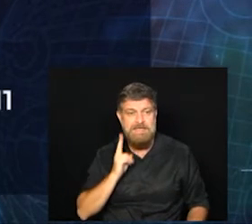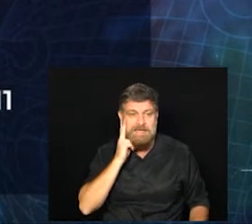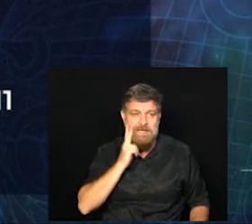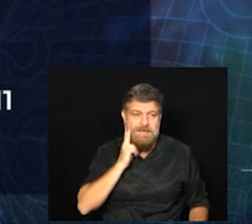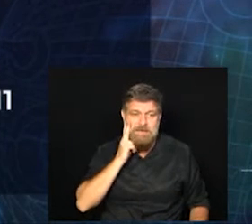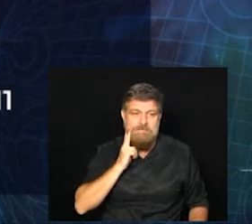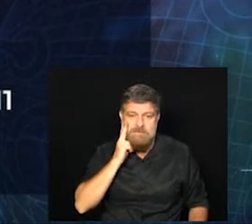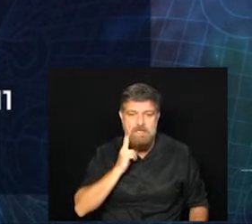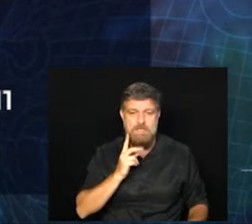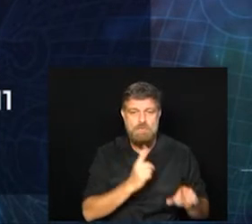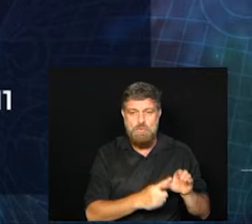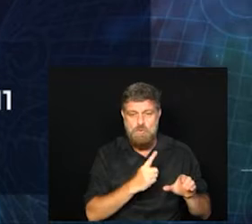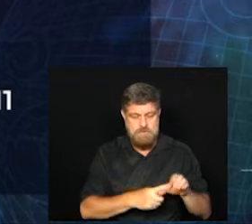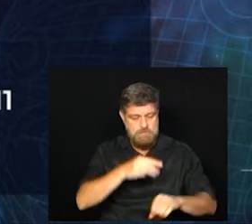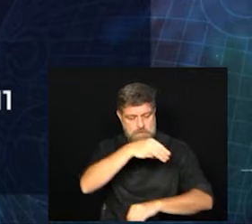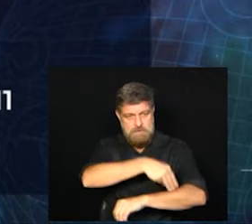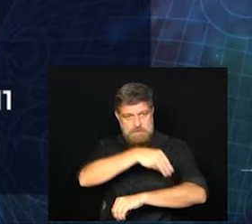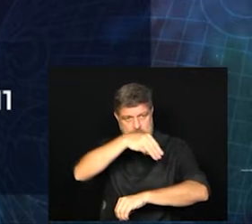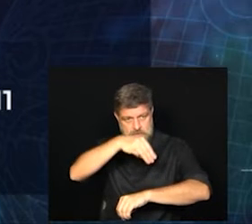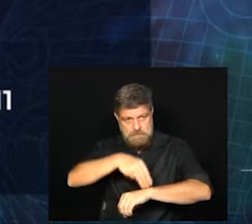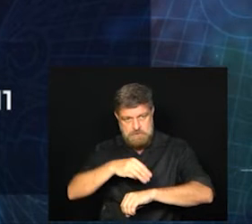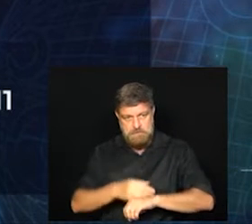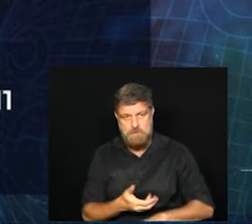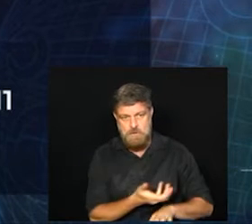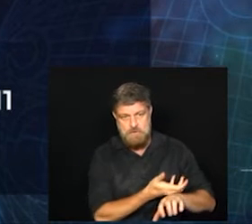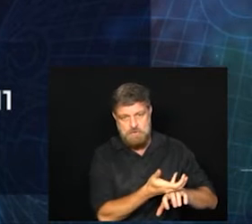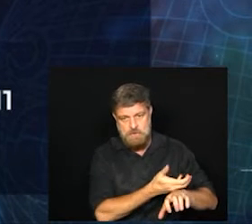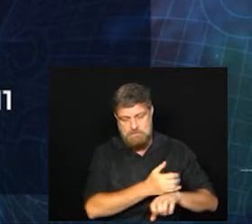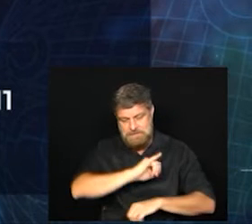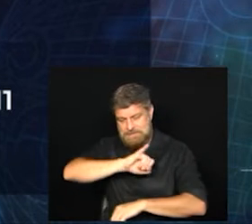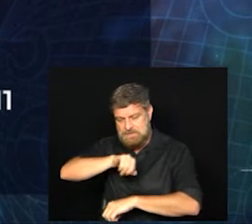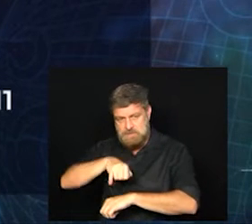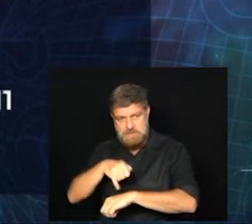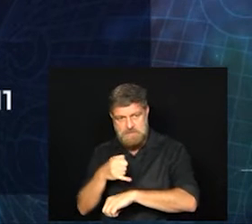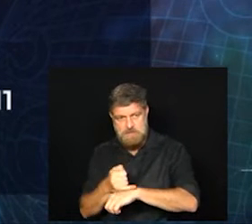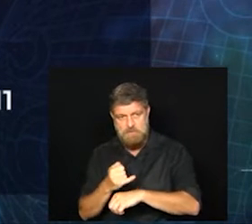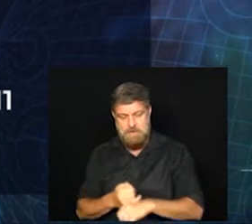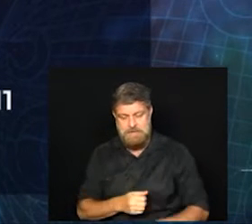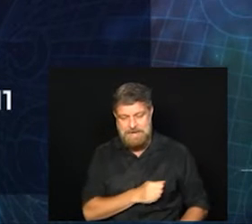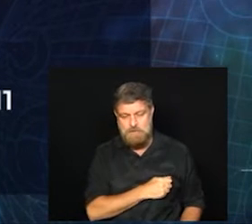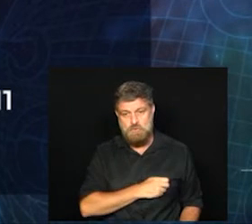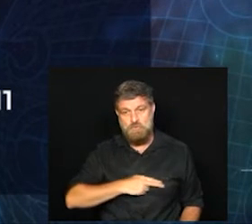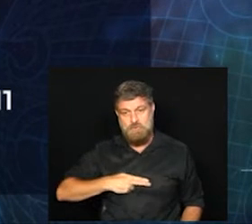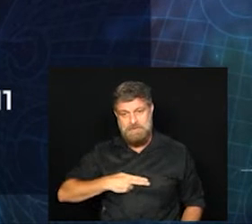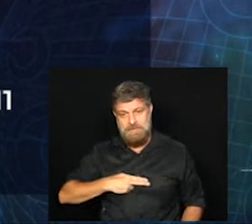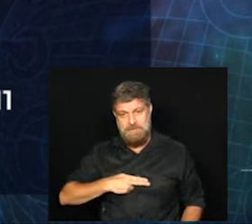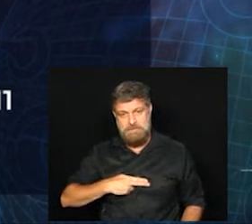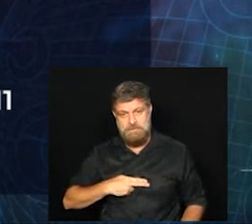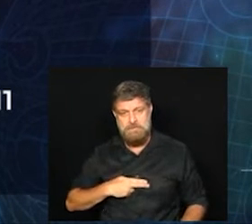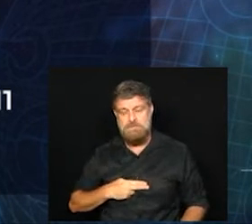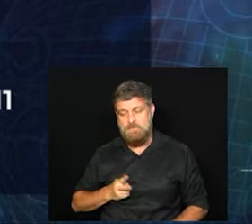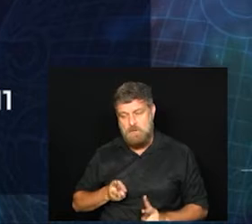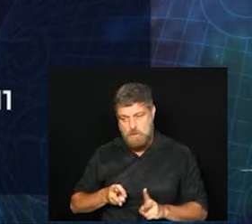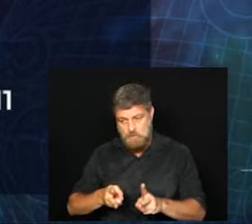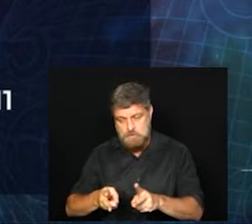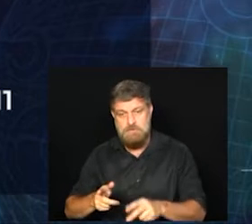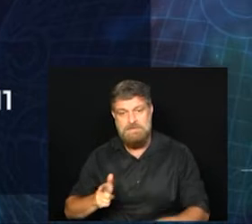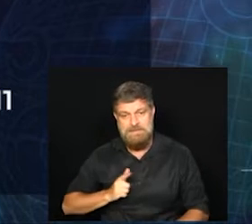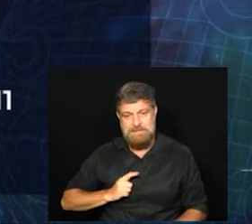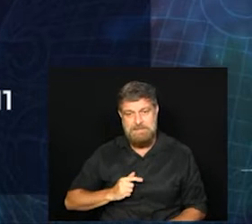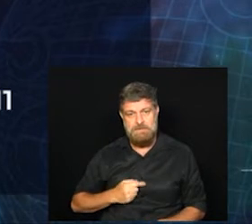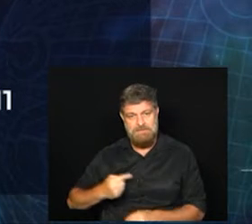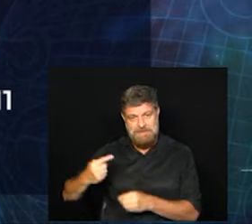sequência Cosmópolis, Montemor, Nova Odessa, Jaguariúna e Arthur Nogueira. E continuam